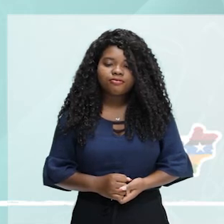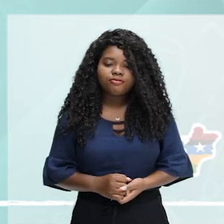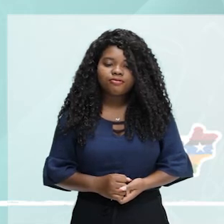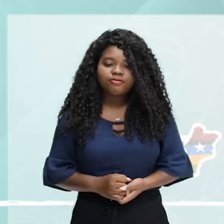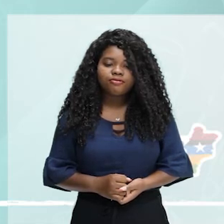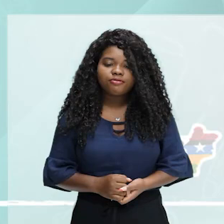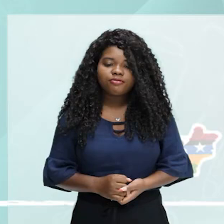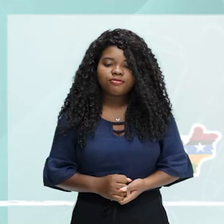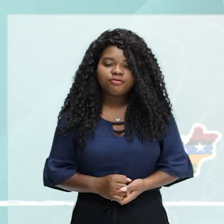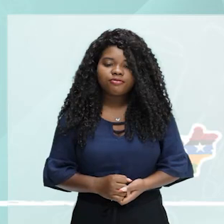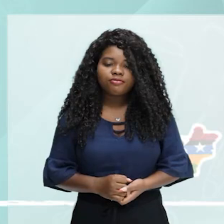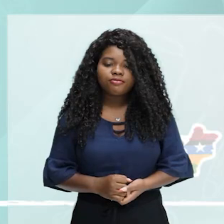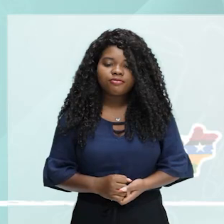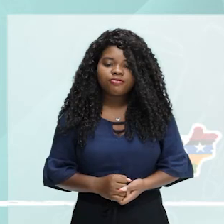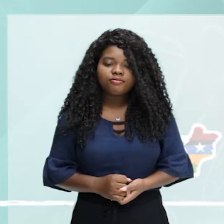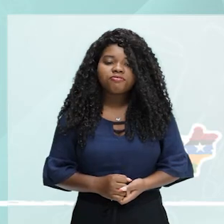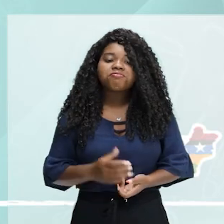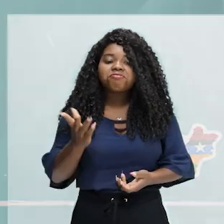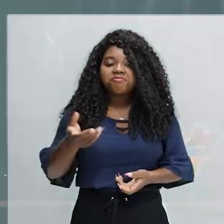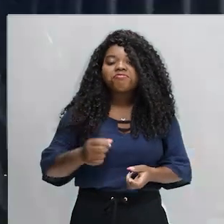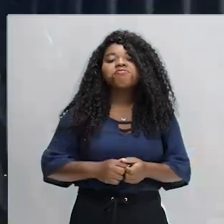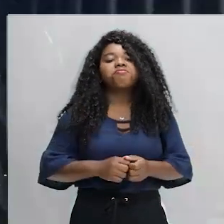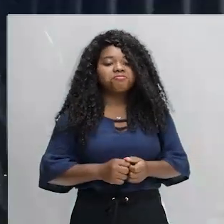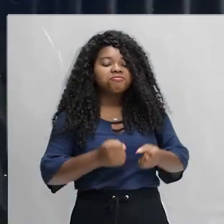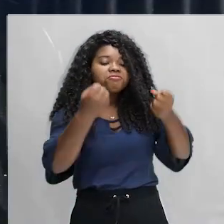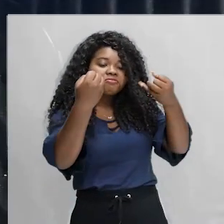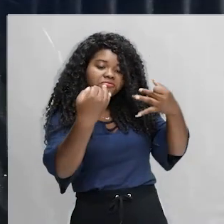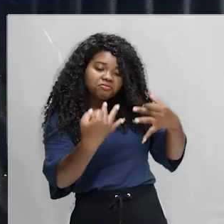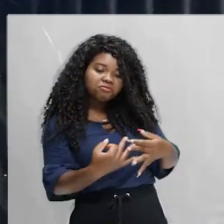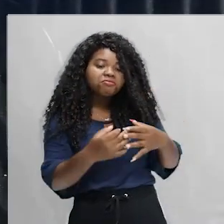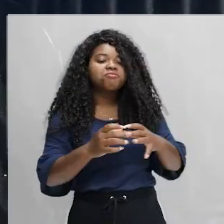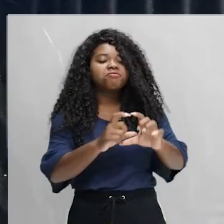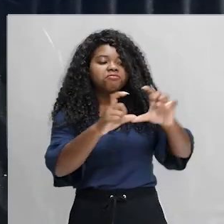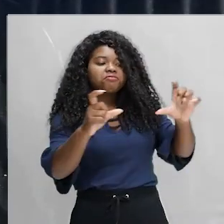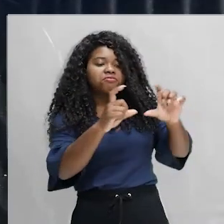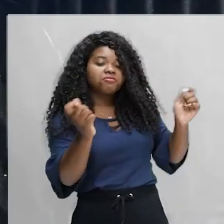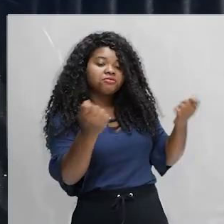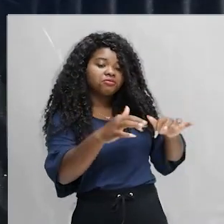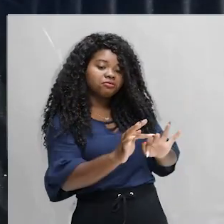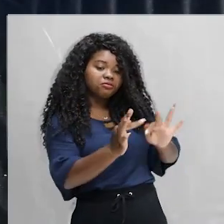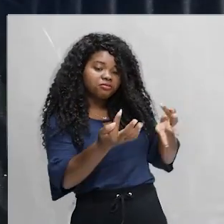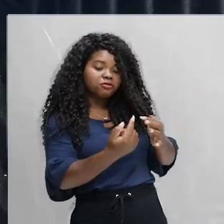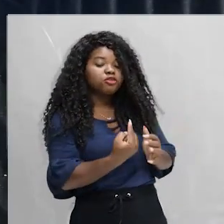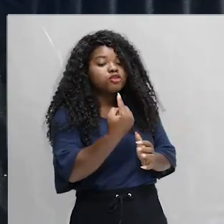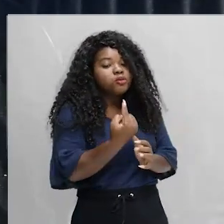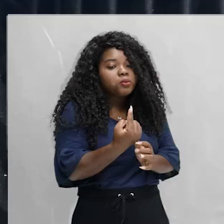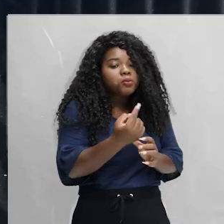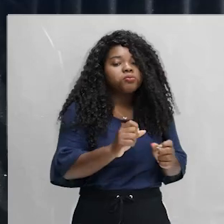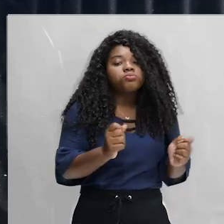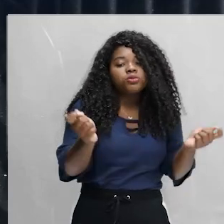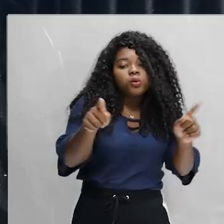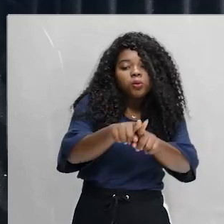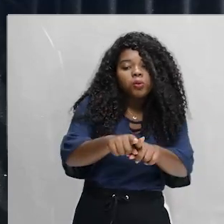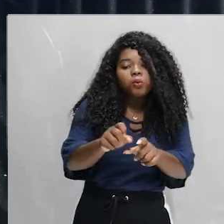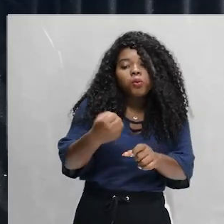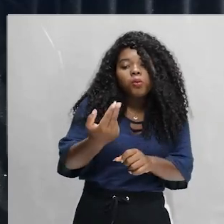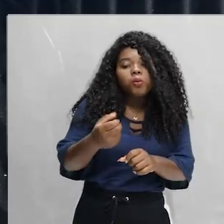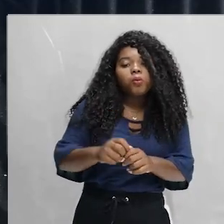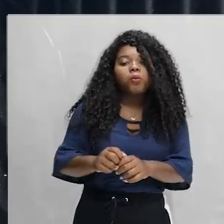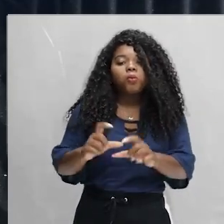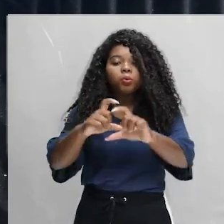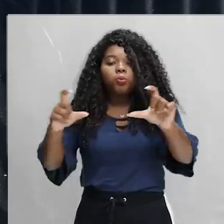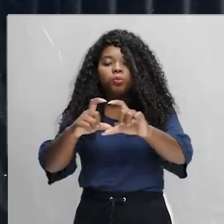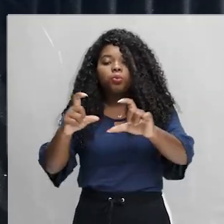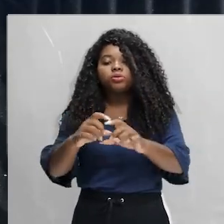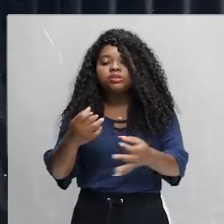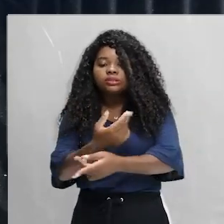relação à principal. Nós já vimos isso, vimos que o período pode ser simples, quando ele só tem uma oração, ele pode ser composto por coordenação, quando as